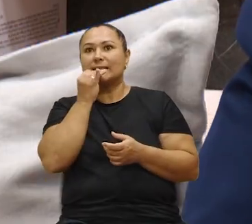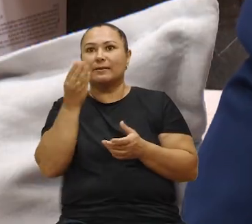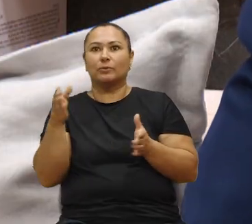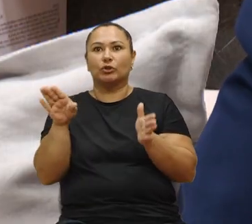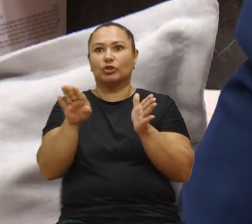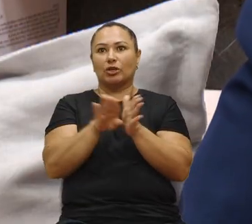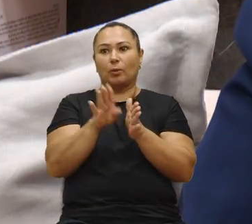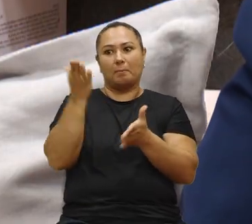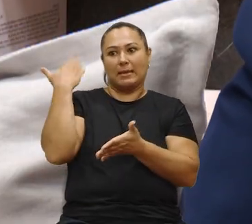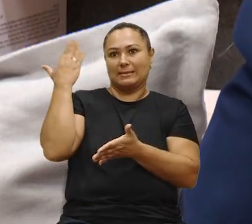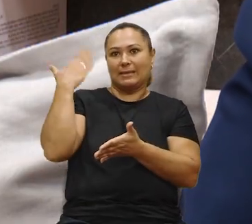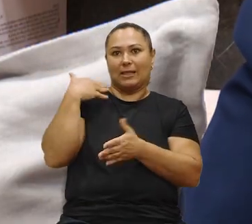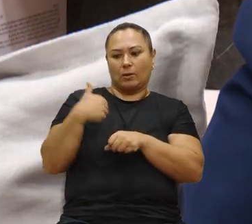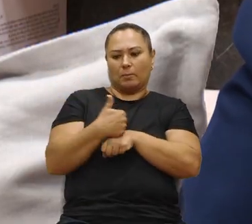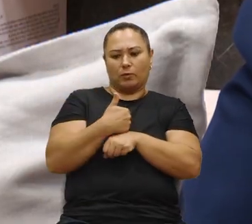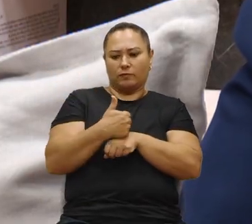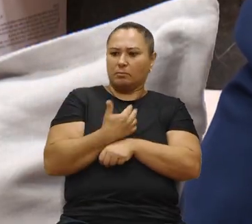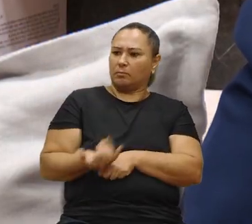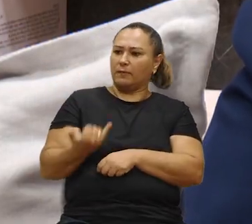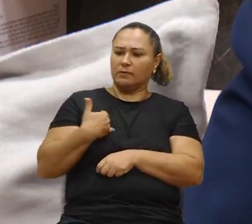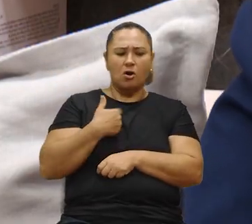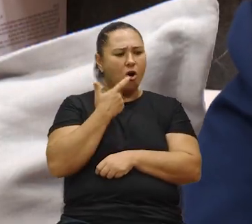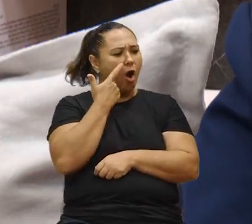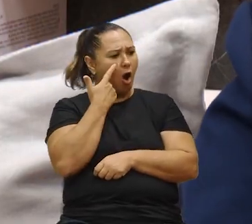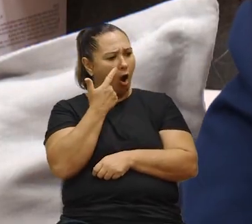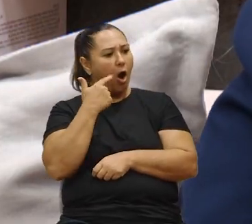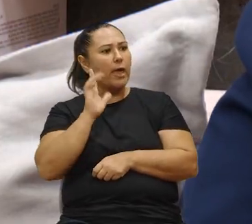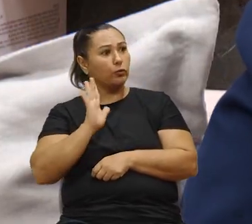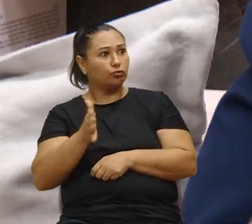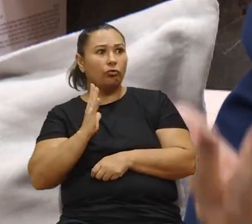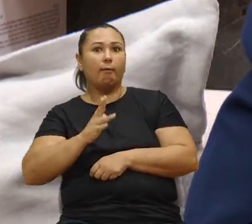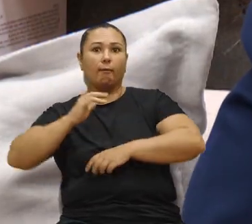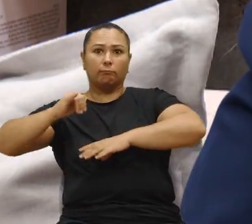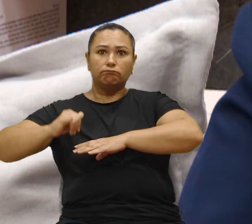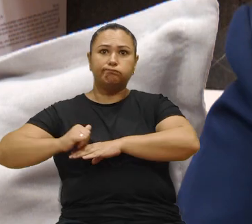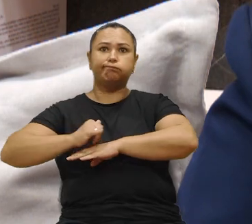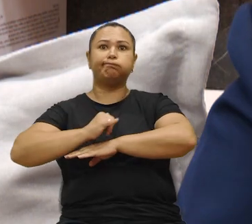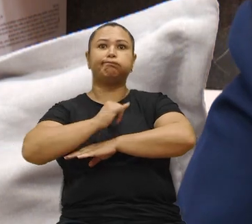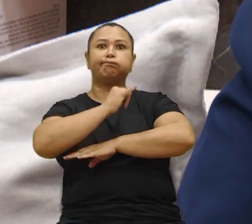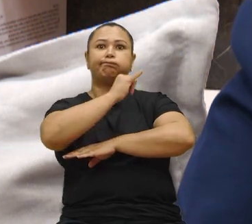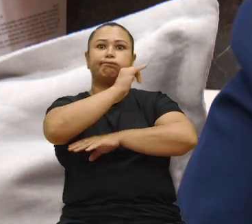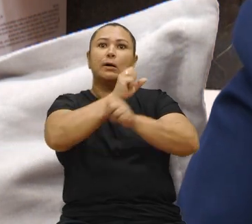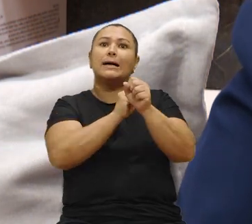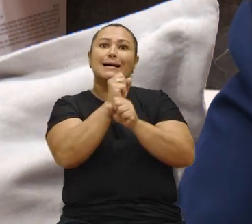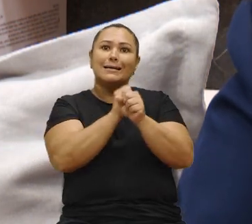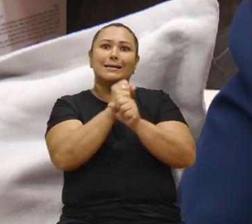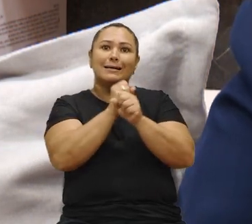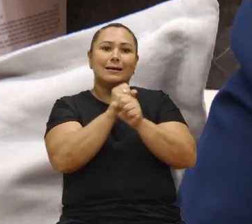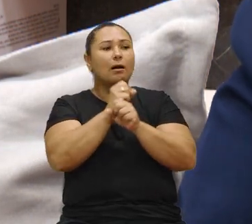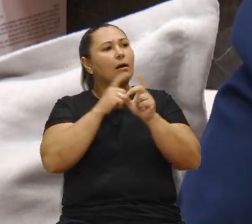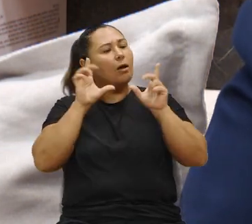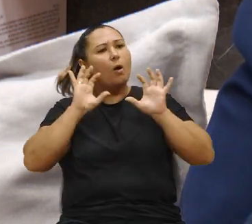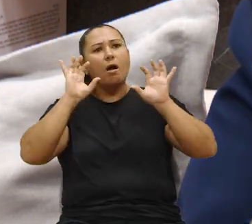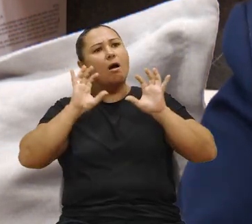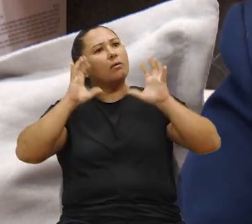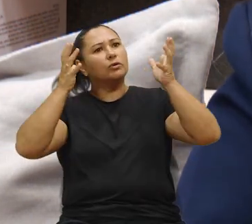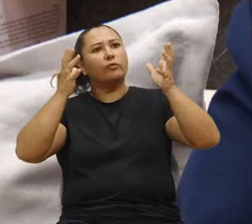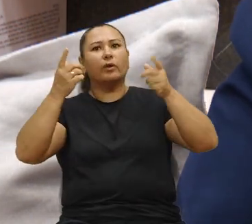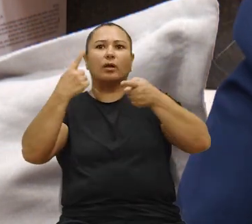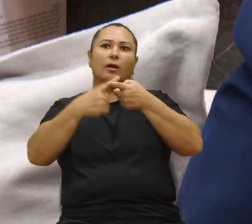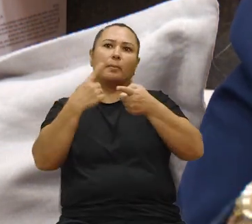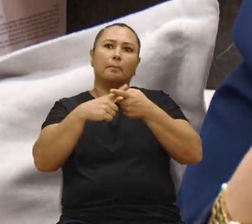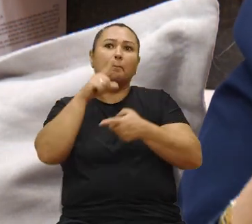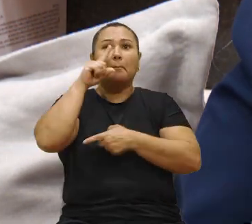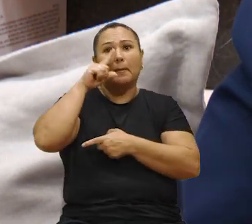que chegou uma profissional no passado e ela disse assim, olha, eu fui comissária de bordo por muitos anos e eu